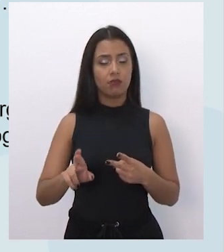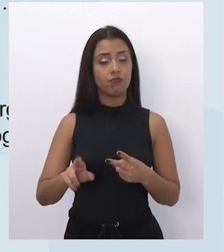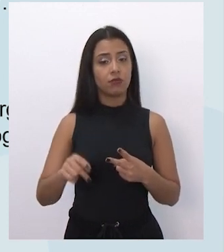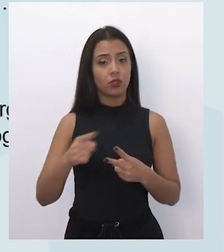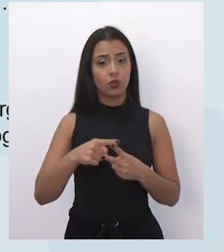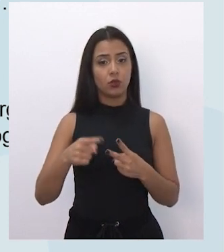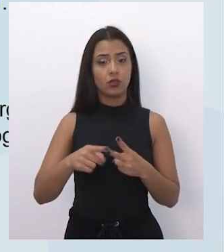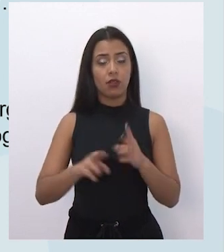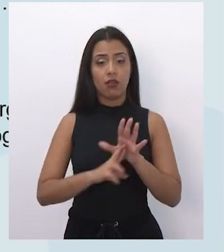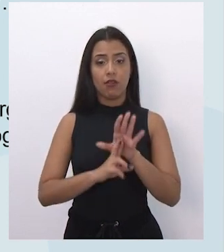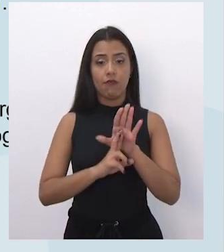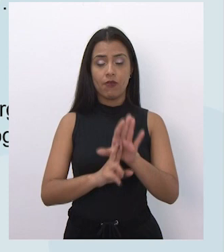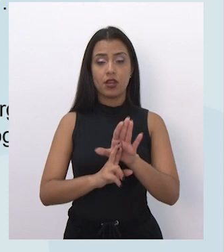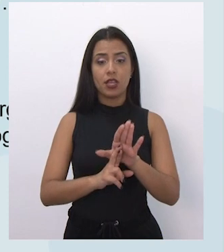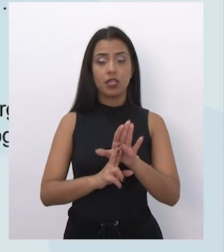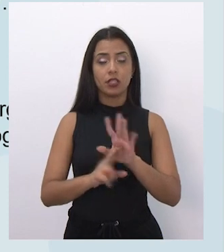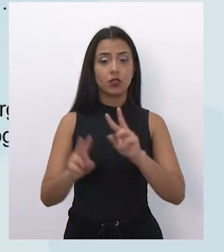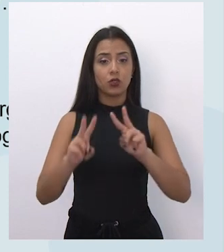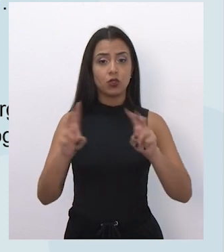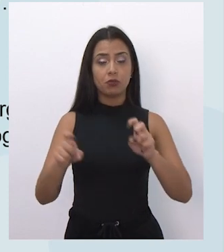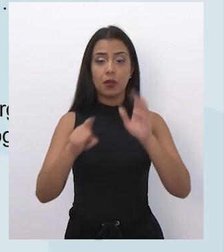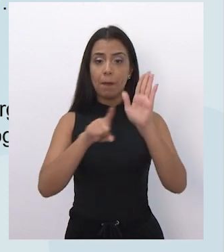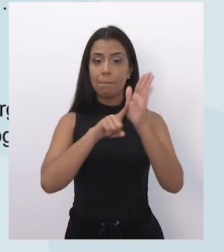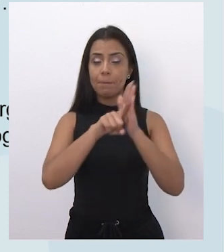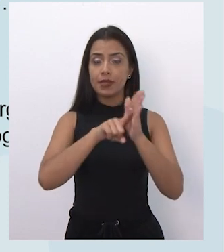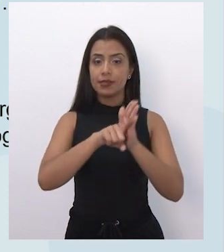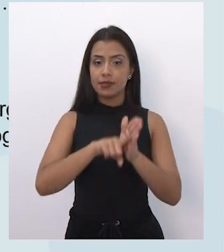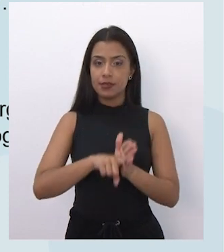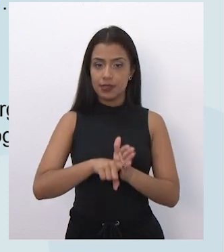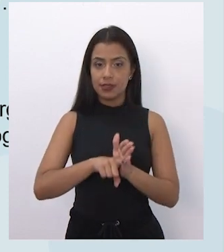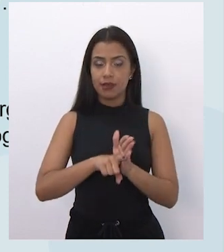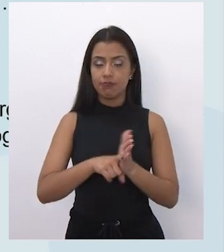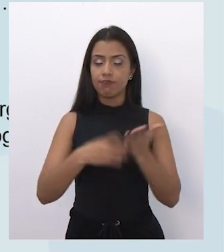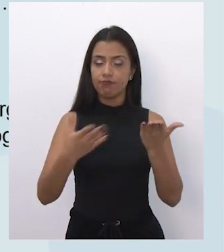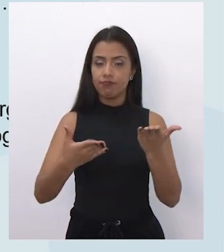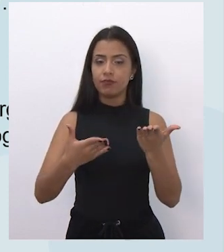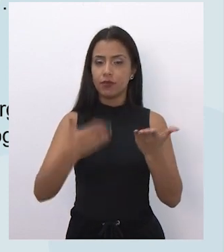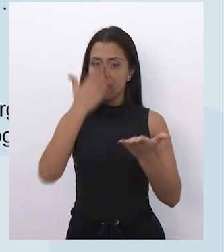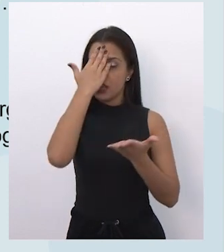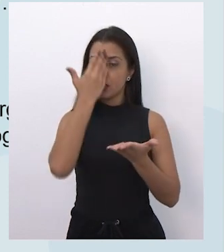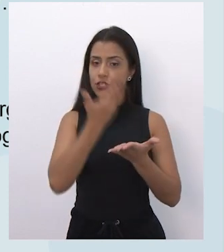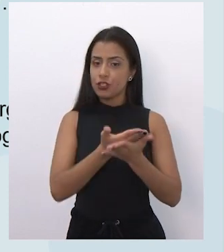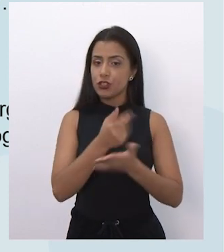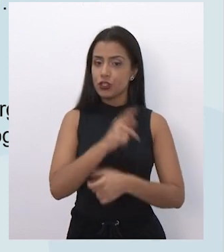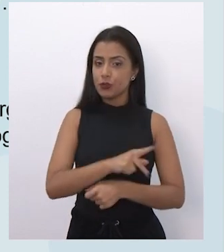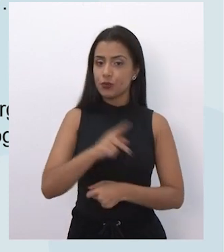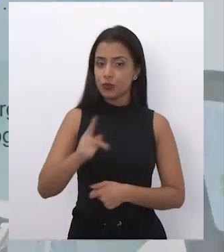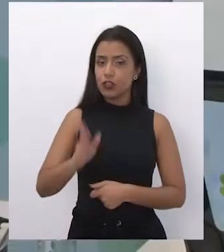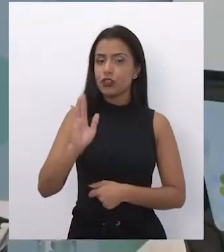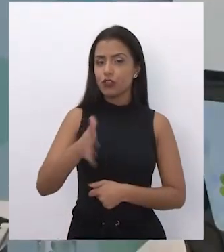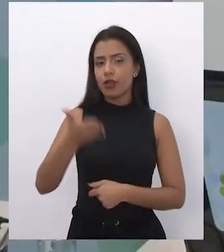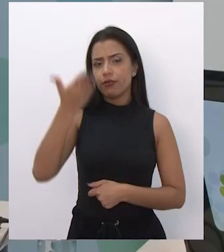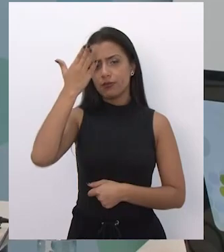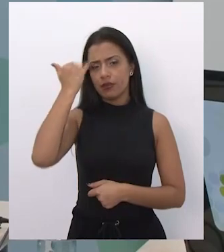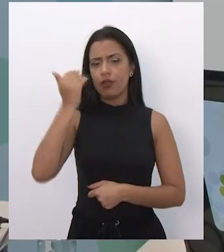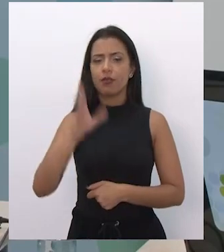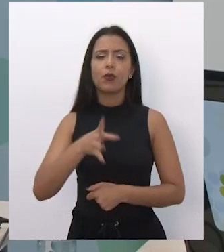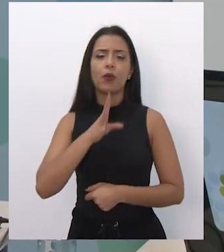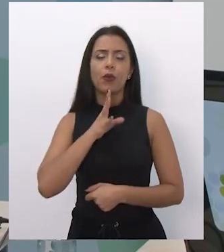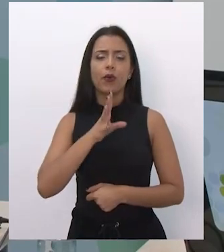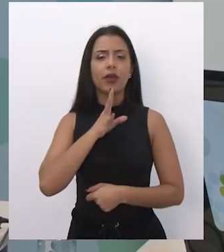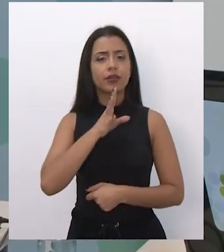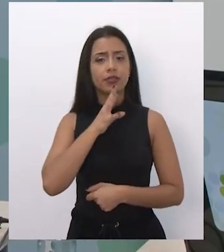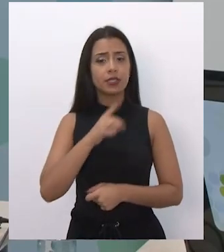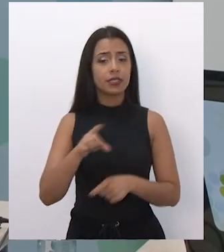relacionadas ao ensino e à pesquisa. Tá? Então, provavelmente, muitos professores já conhecem e